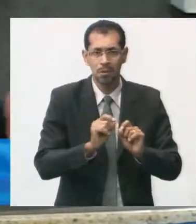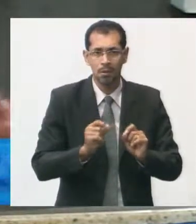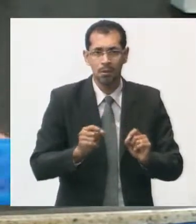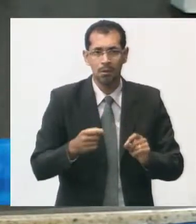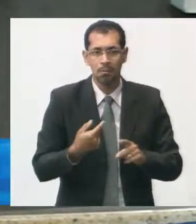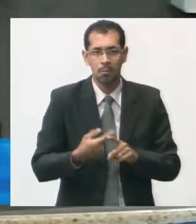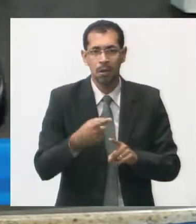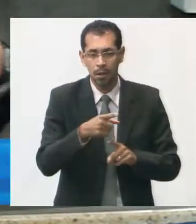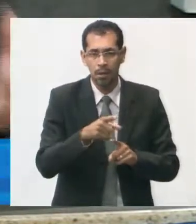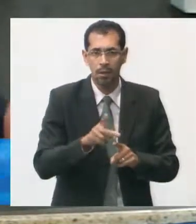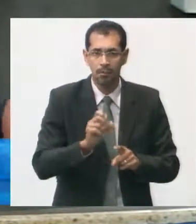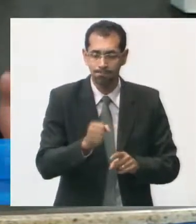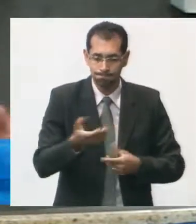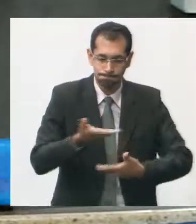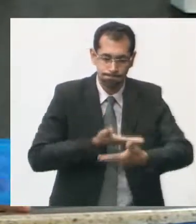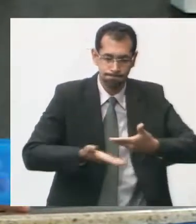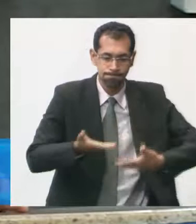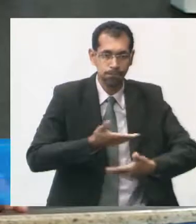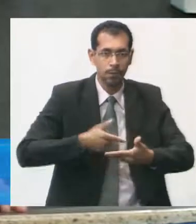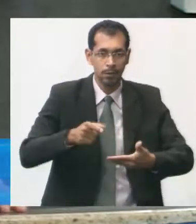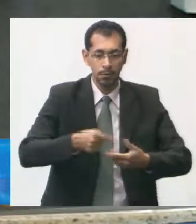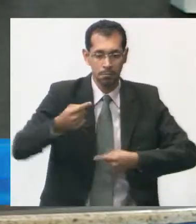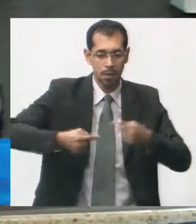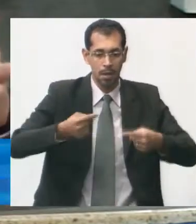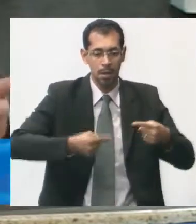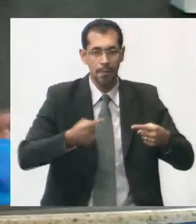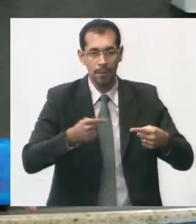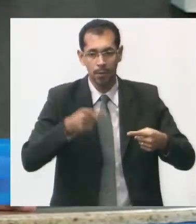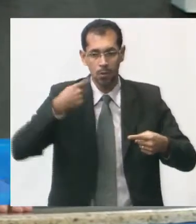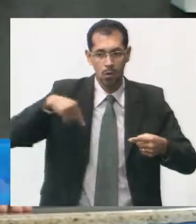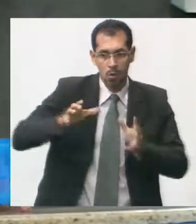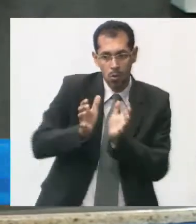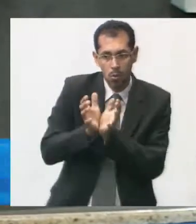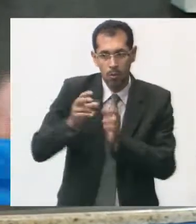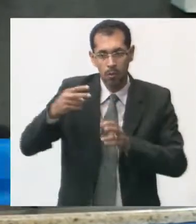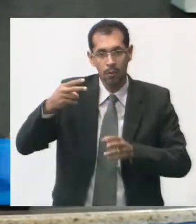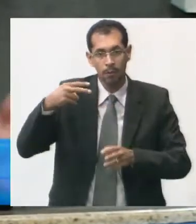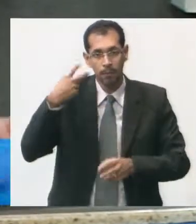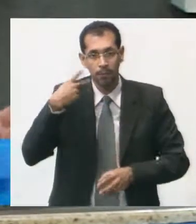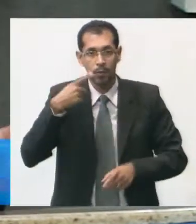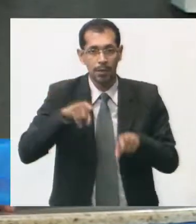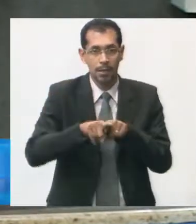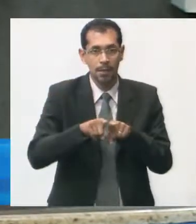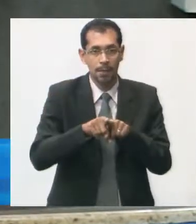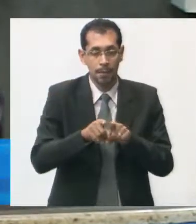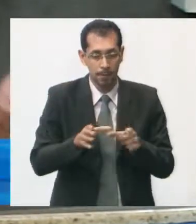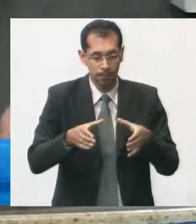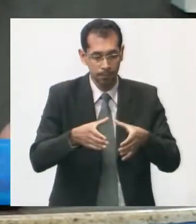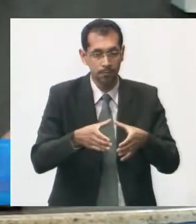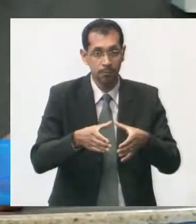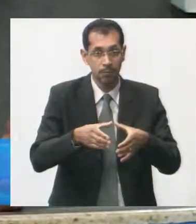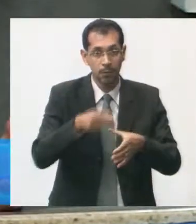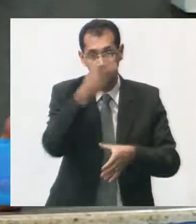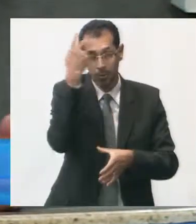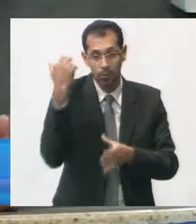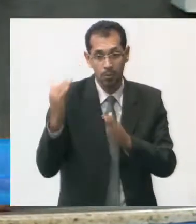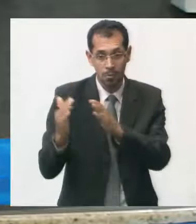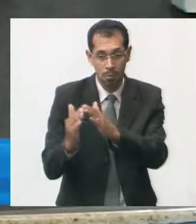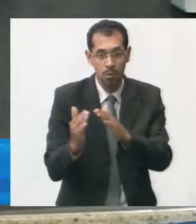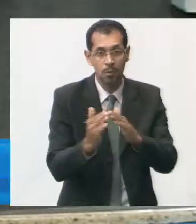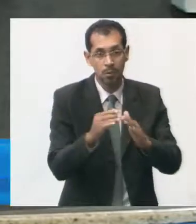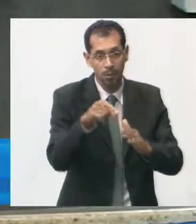no debate, envolver os vereadores no debate, apresentar o projeto. Acho que nós hoje poderíamos estar comemorando mais,